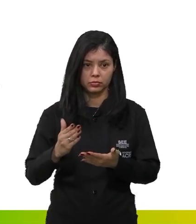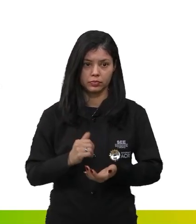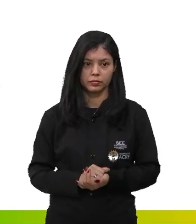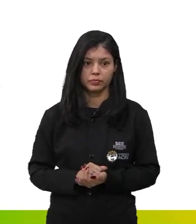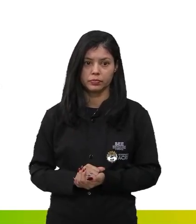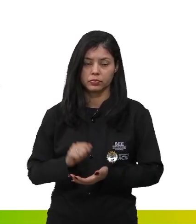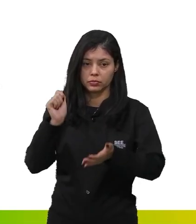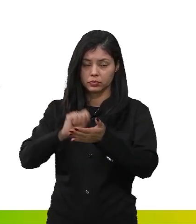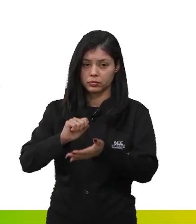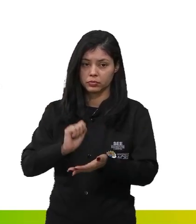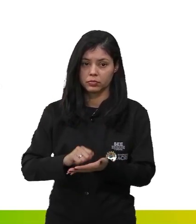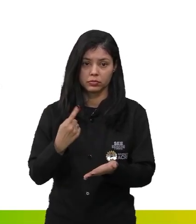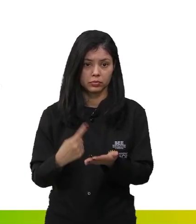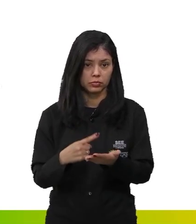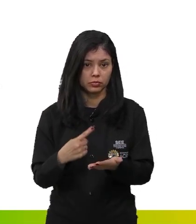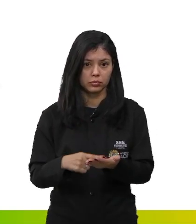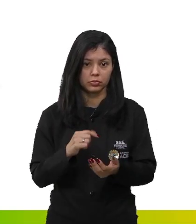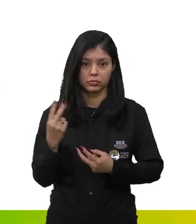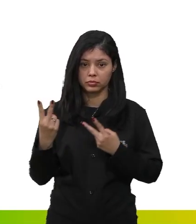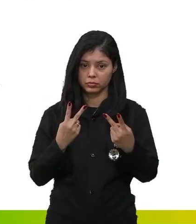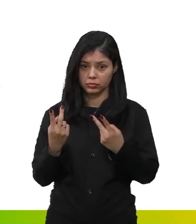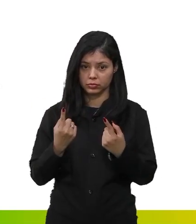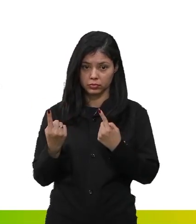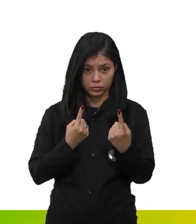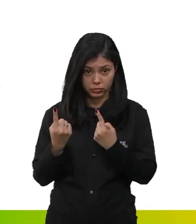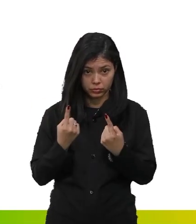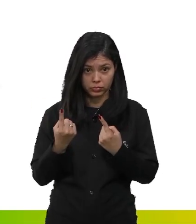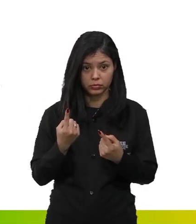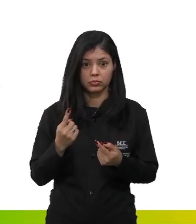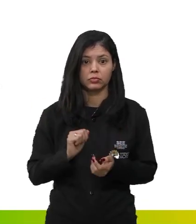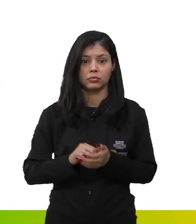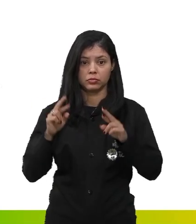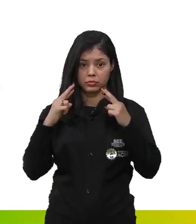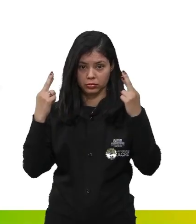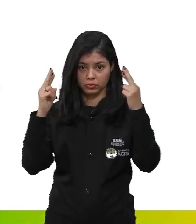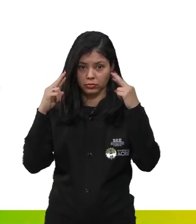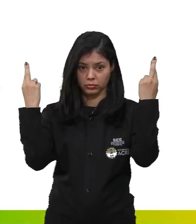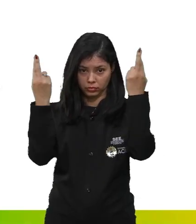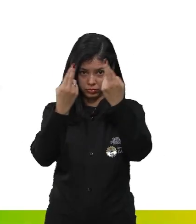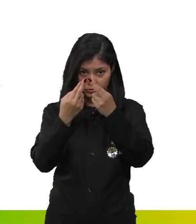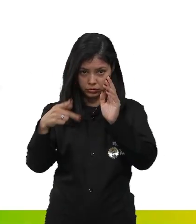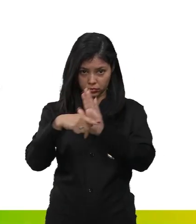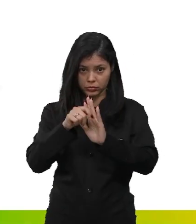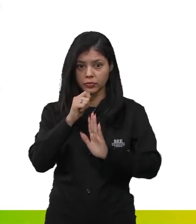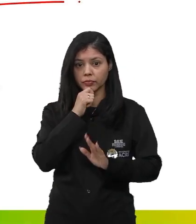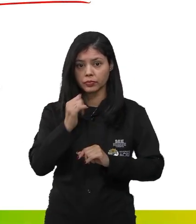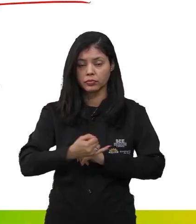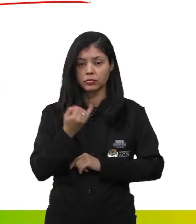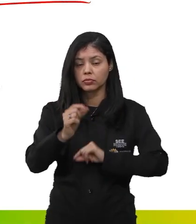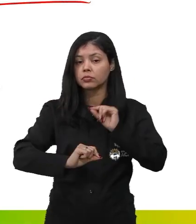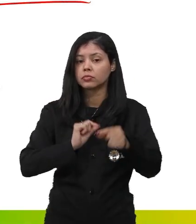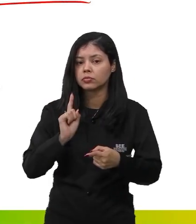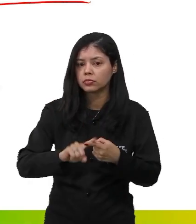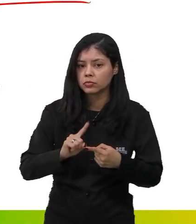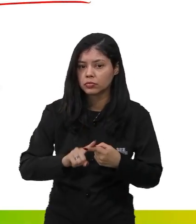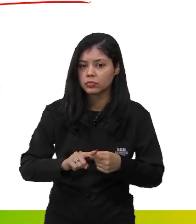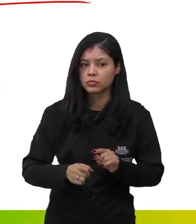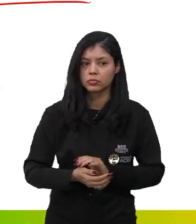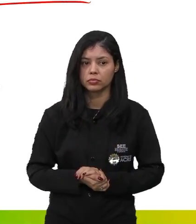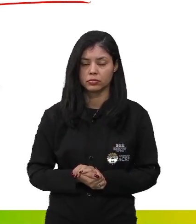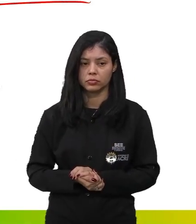inicialmente. A assinatura do Tratado de Tordesilhas pelos dois reinos foi importante